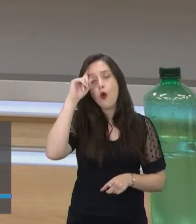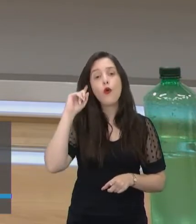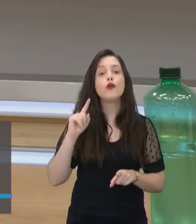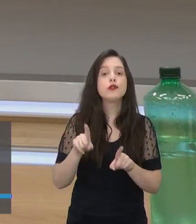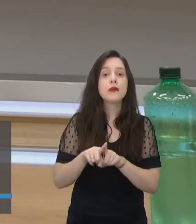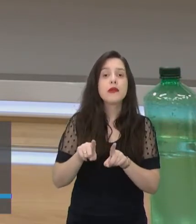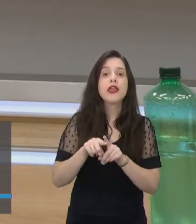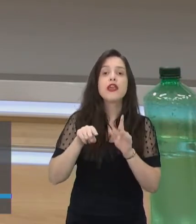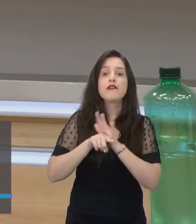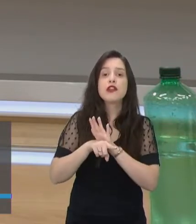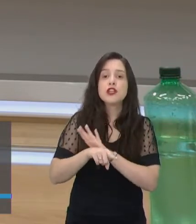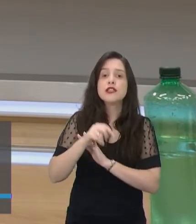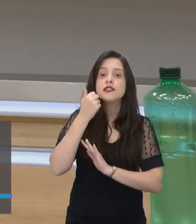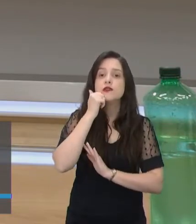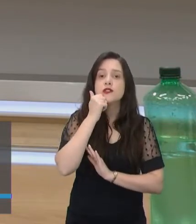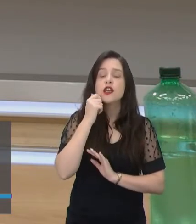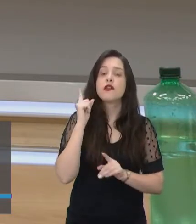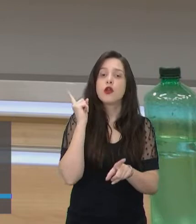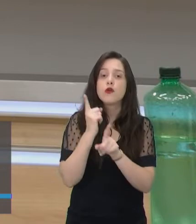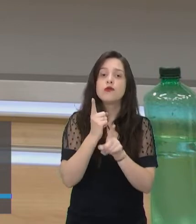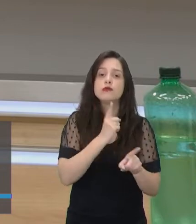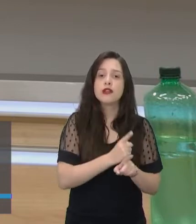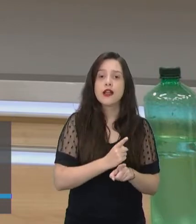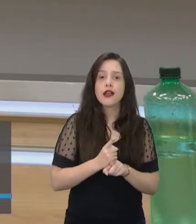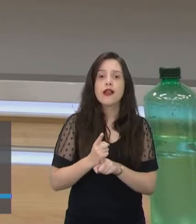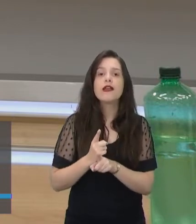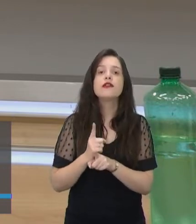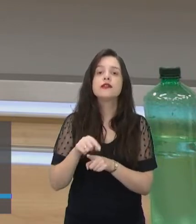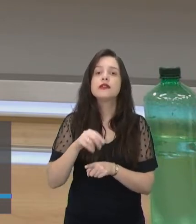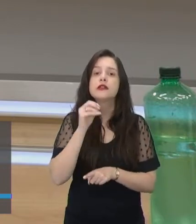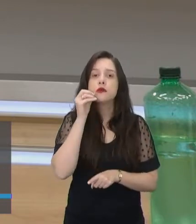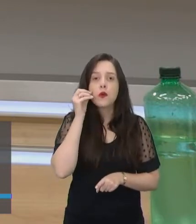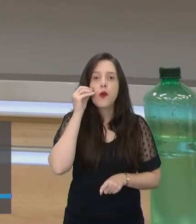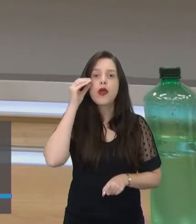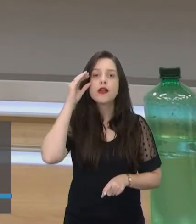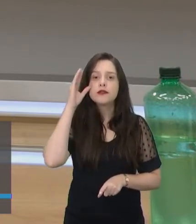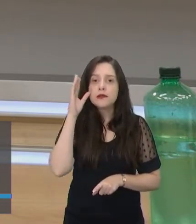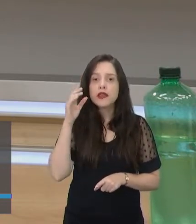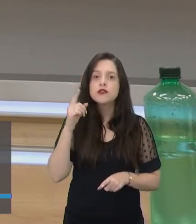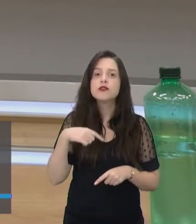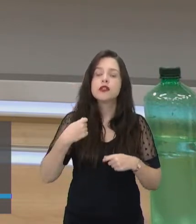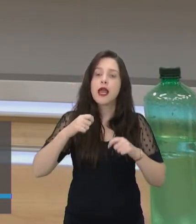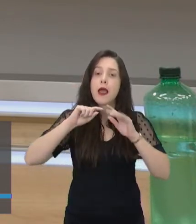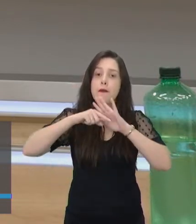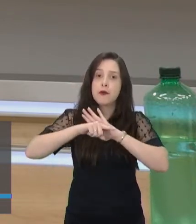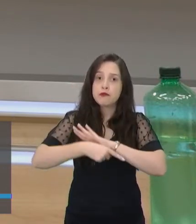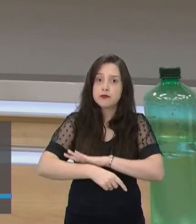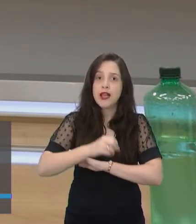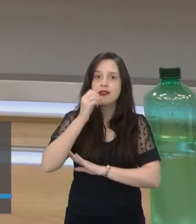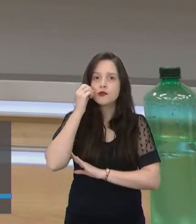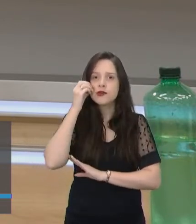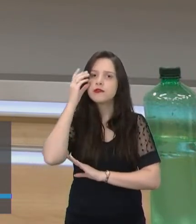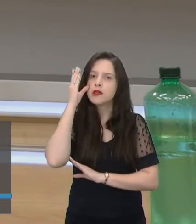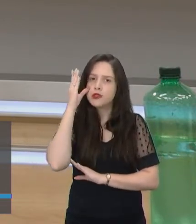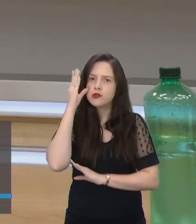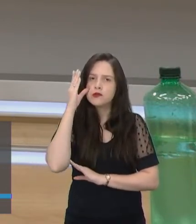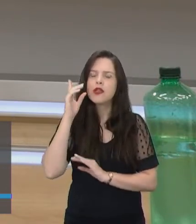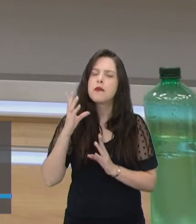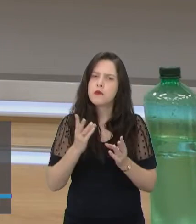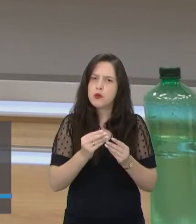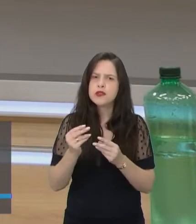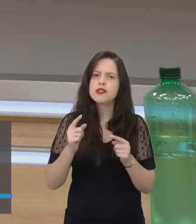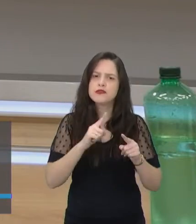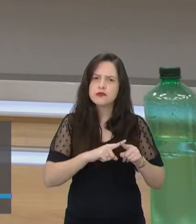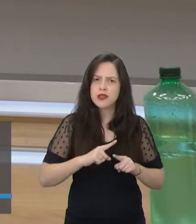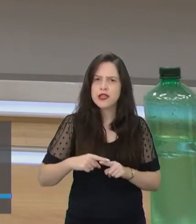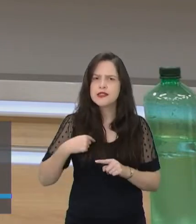investigação científica, que a gente vai sempre trazendo dados, buscando trazer conhecimento, a fim de sempre aprofundar um conhecimento que por muitas vezes a